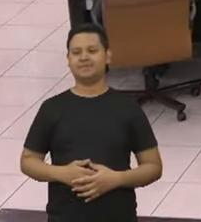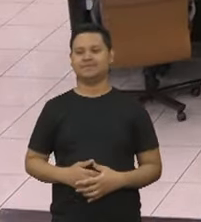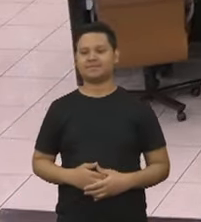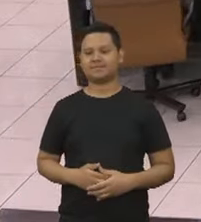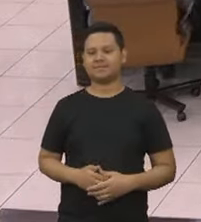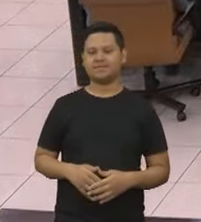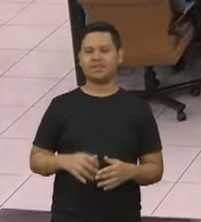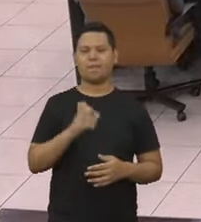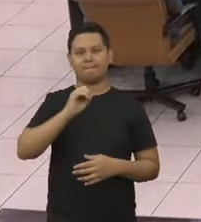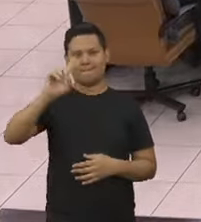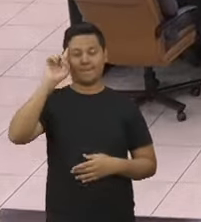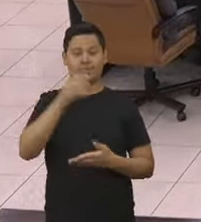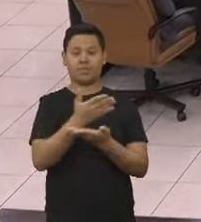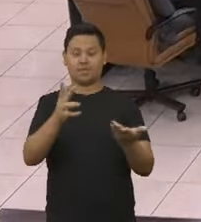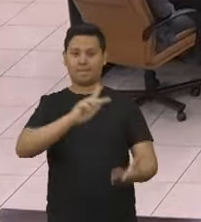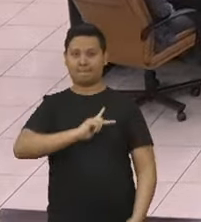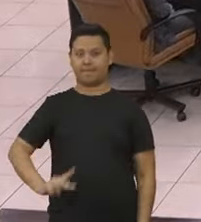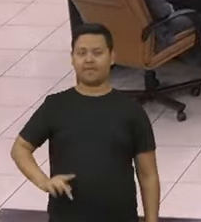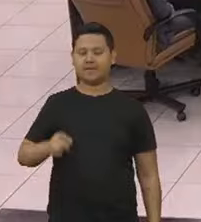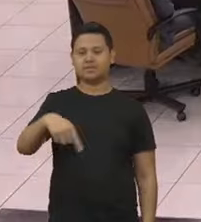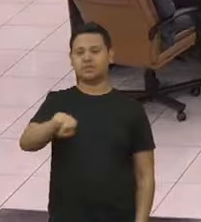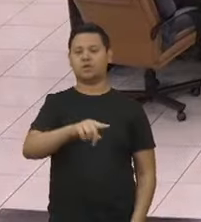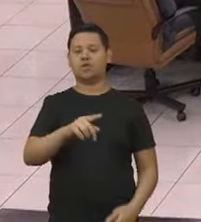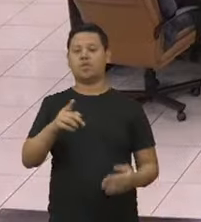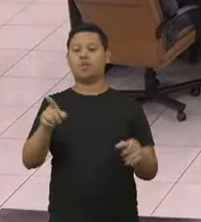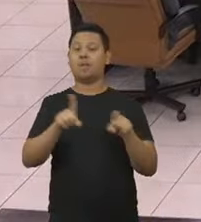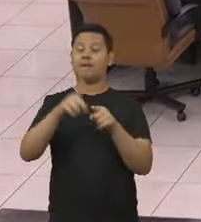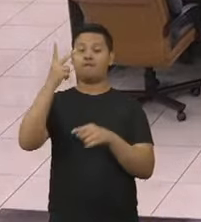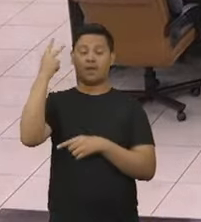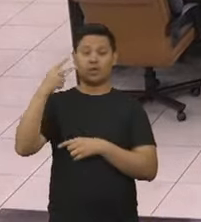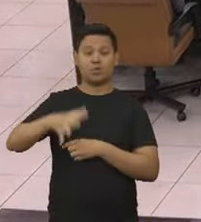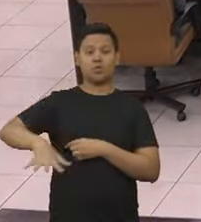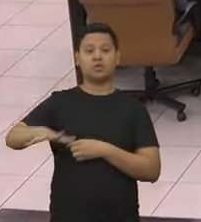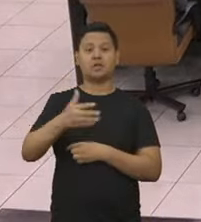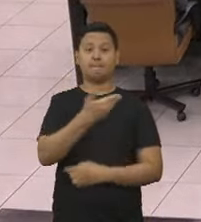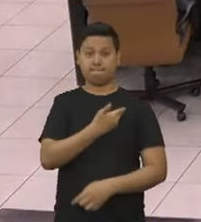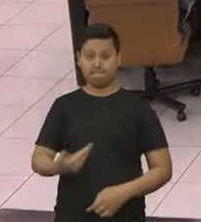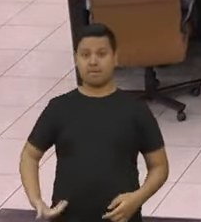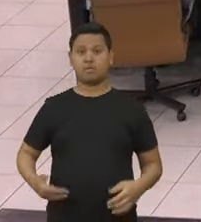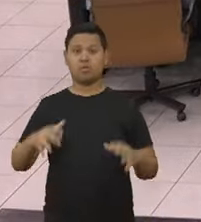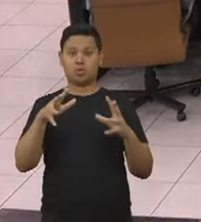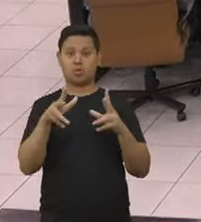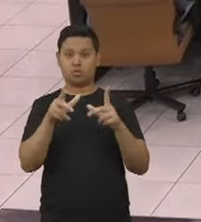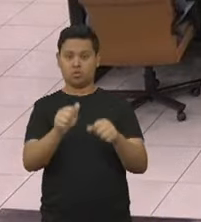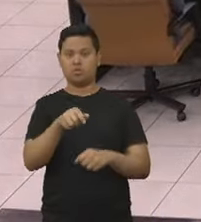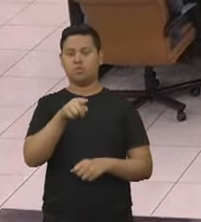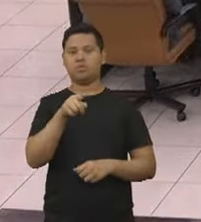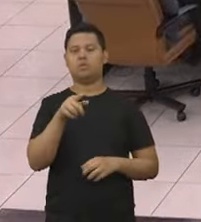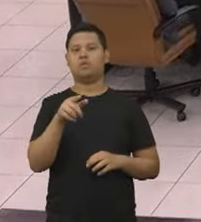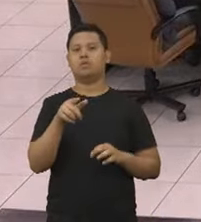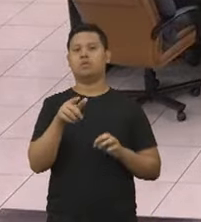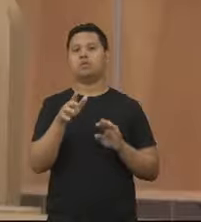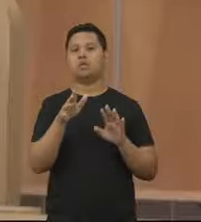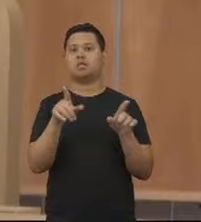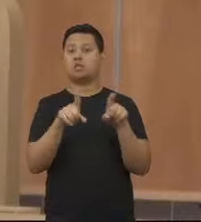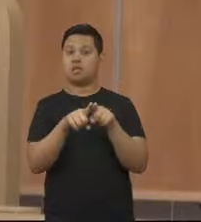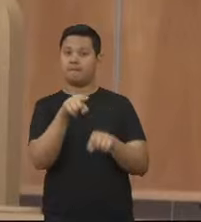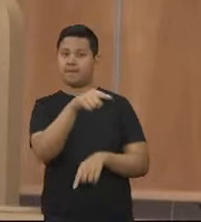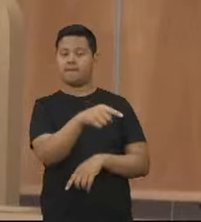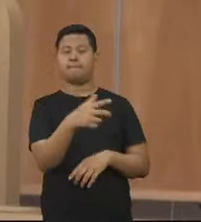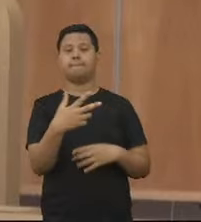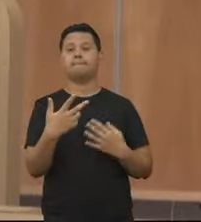Bom dia, senhor presidente, senhoras e senhores vereadores, público em geral, inclusive os nossos